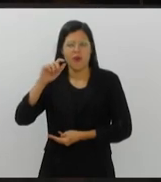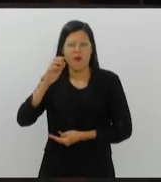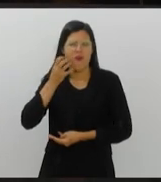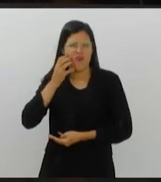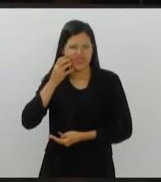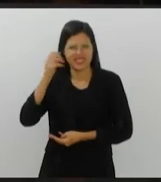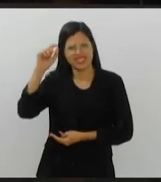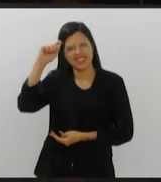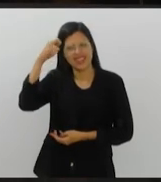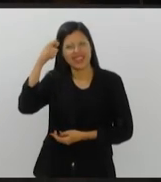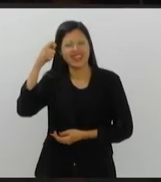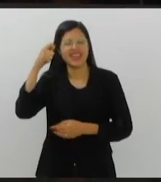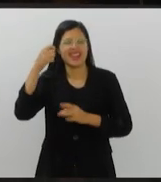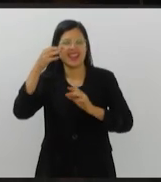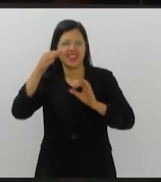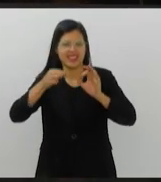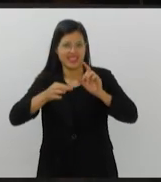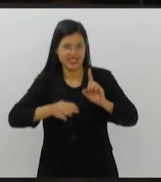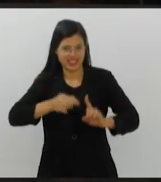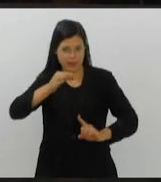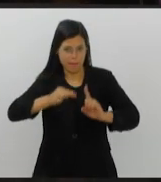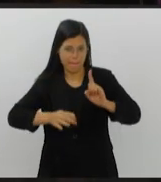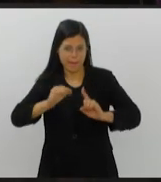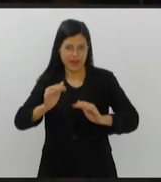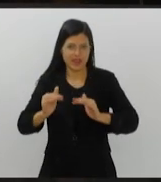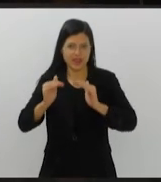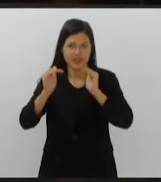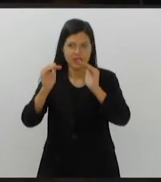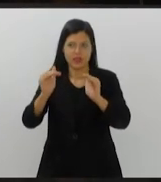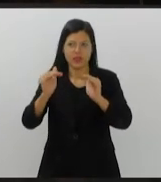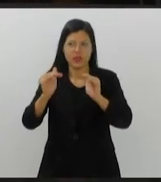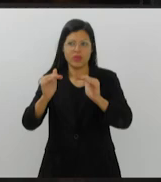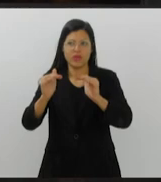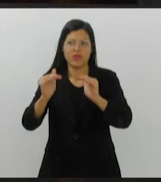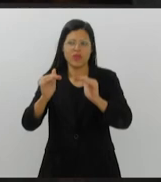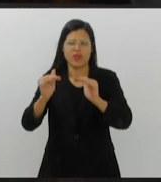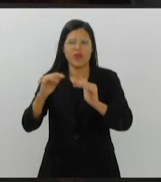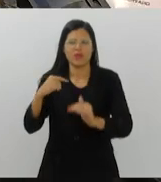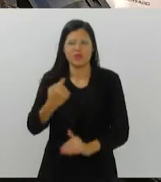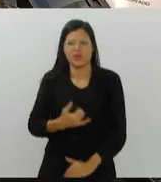desembargadora Ivone Caetano, nosso orgulho.